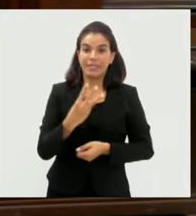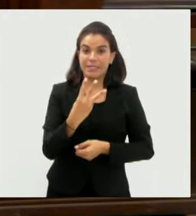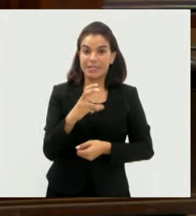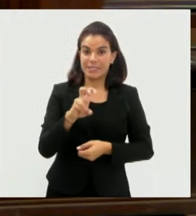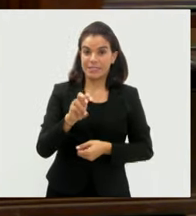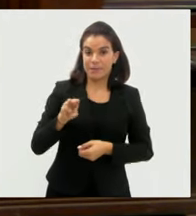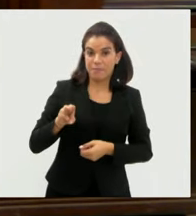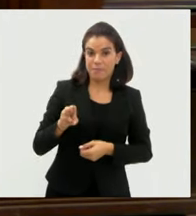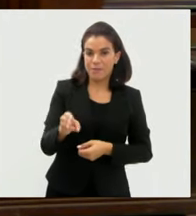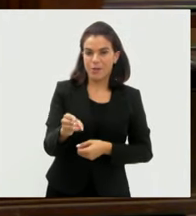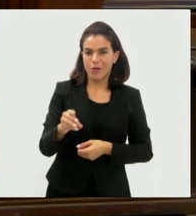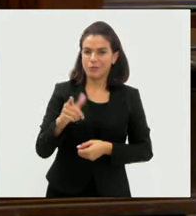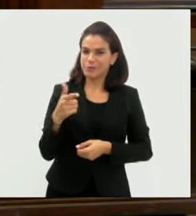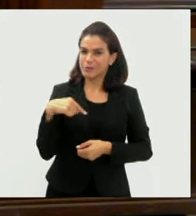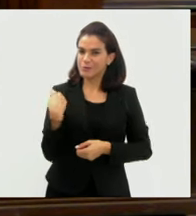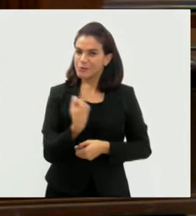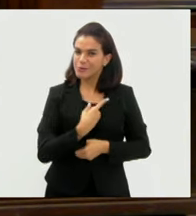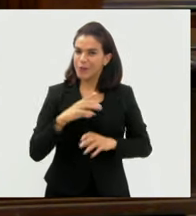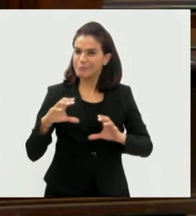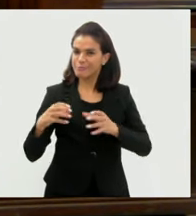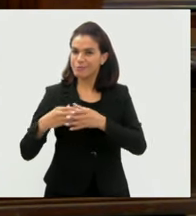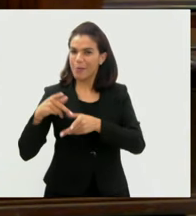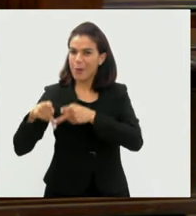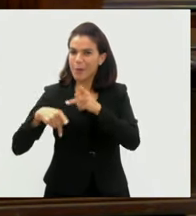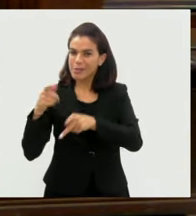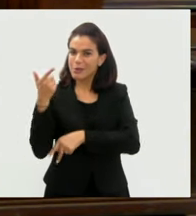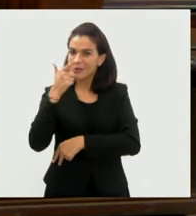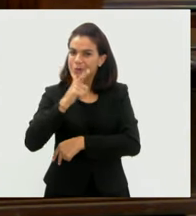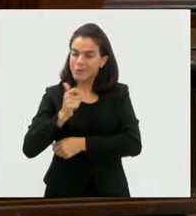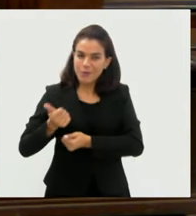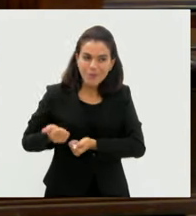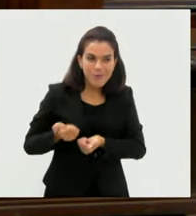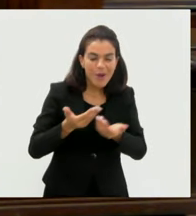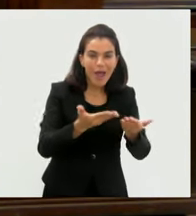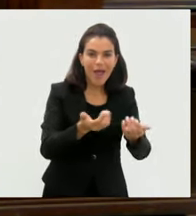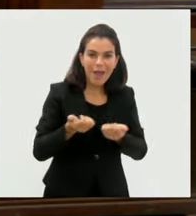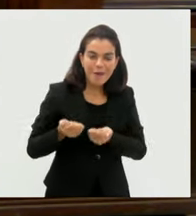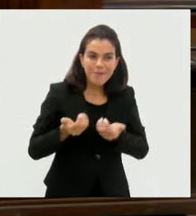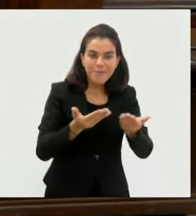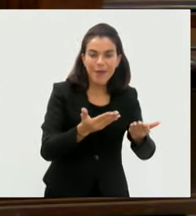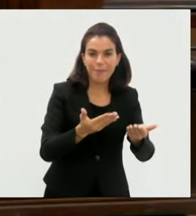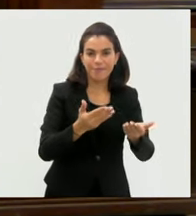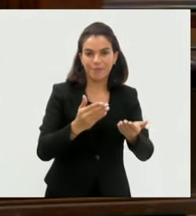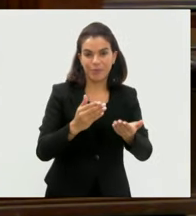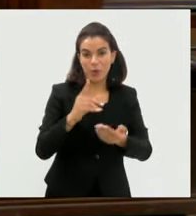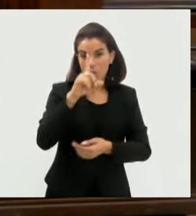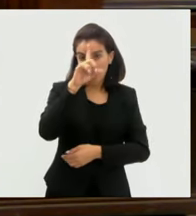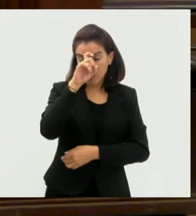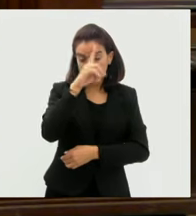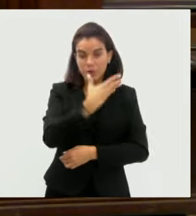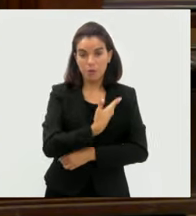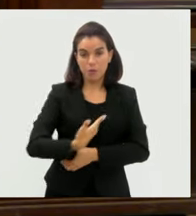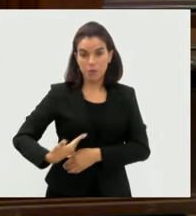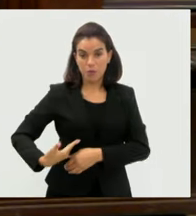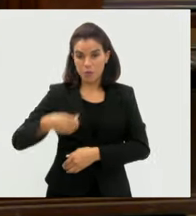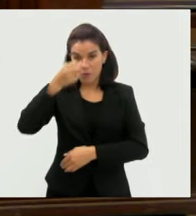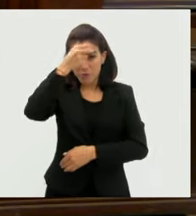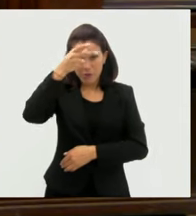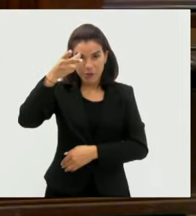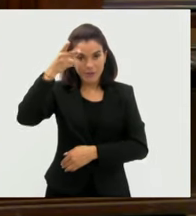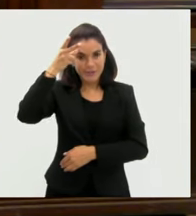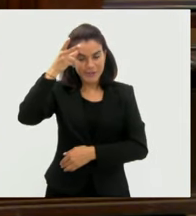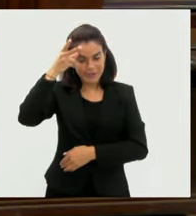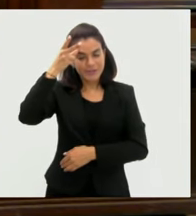nós conseguimos levar para o município de Macaé, para o HPM, que é o Hospital Público Municipal,